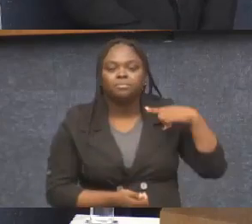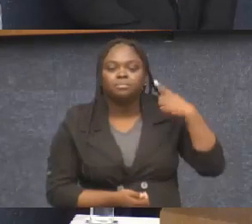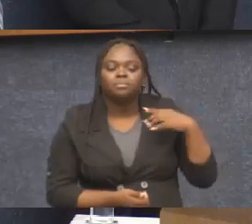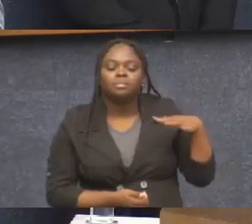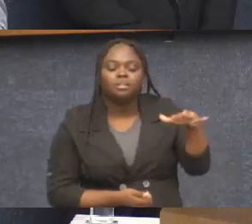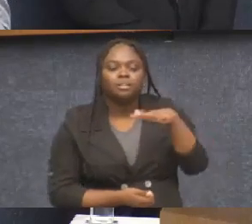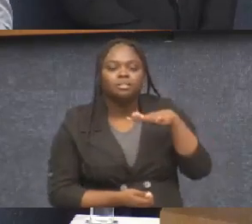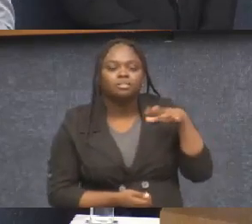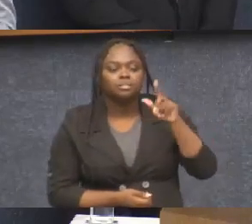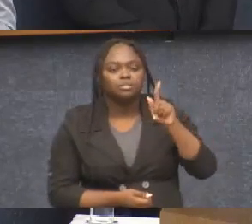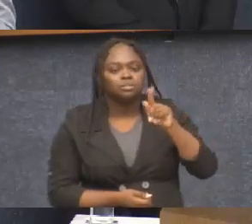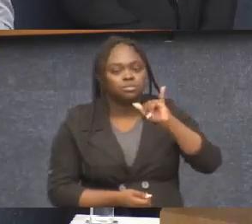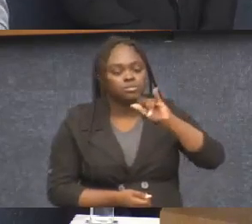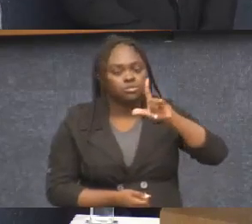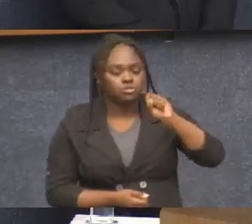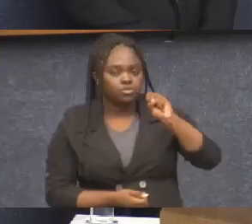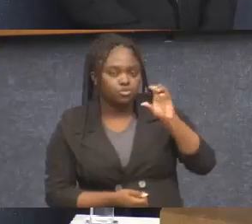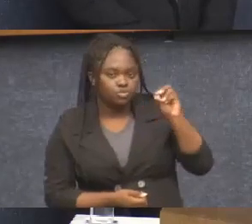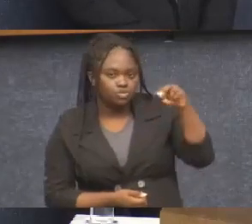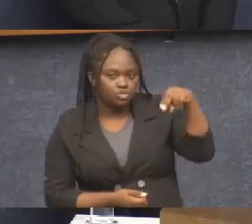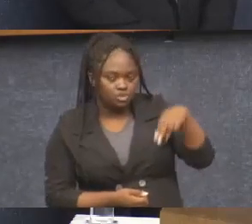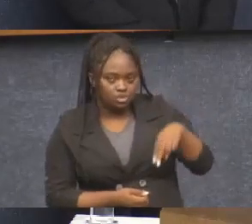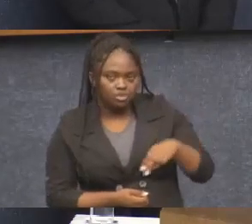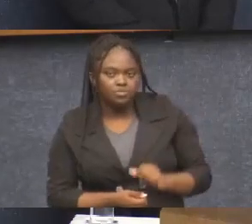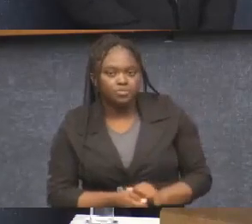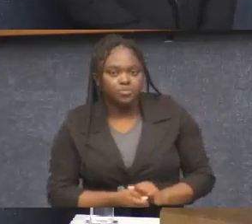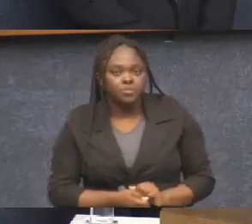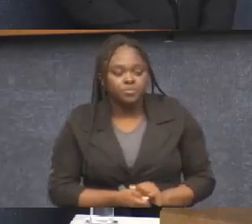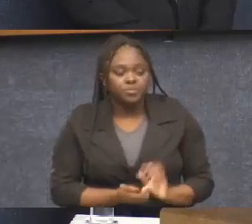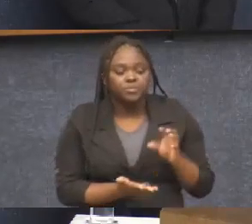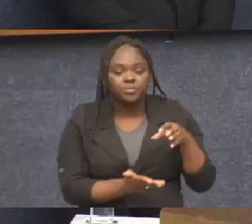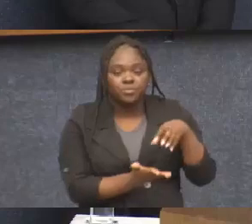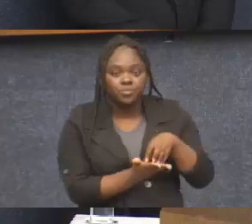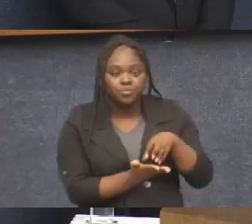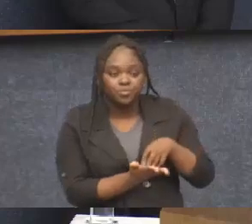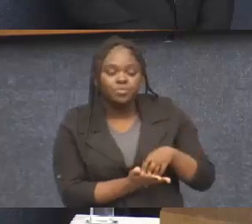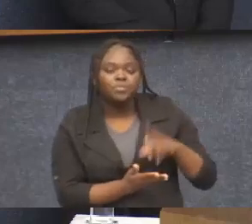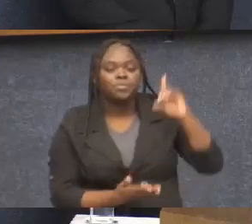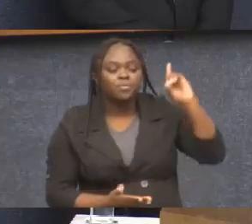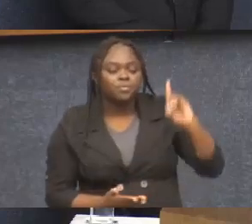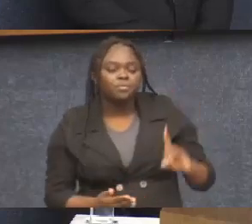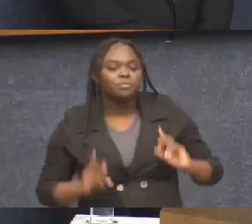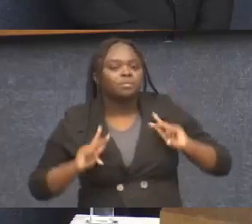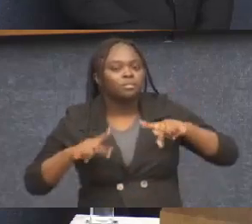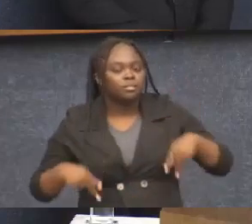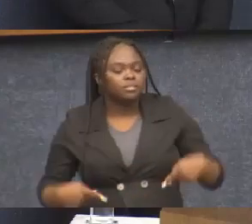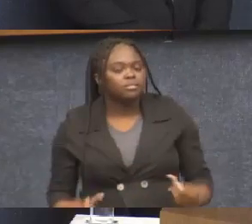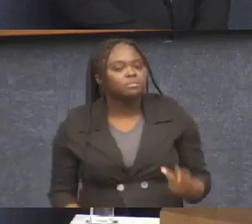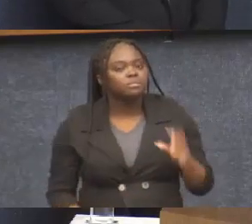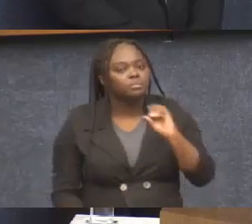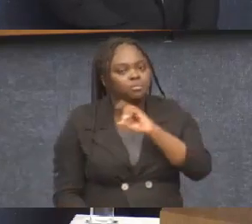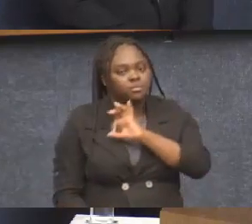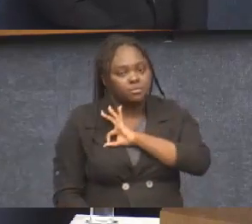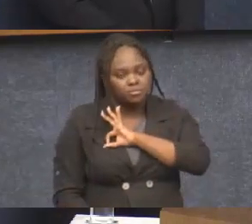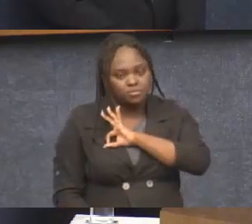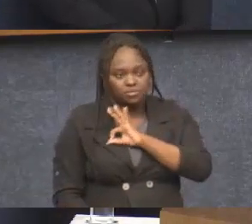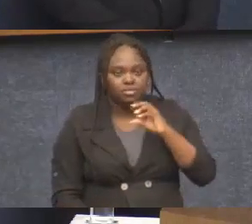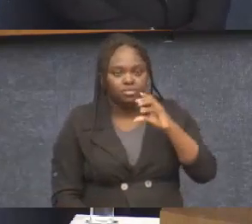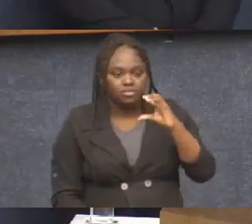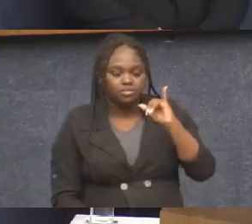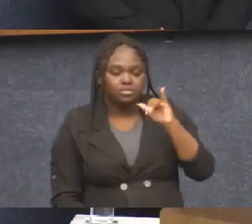delegado-geral Gilson Rodrigues Rosa, titular do Núcleo de Direitos Humanos da Polícia Civil de Minas